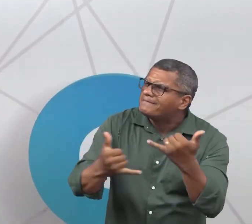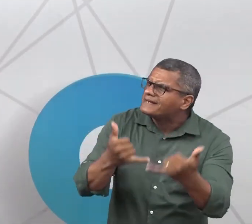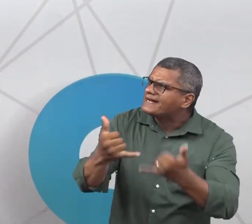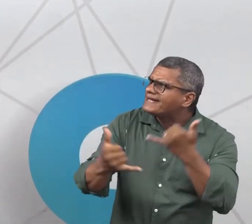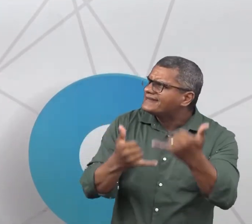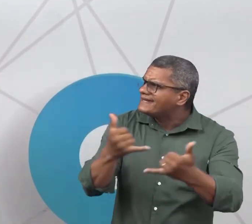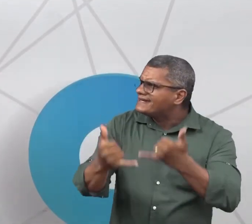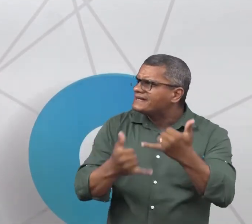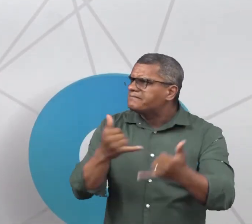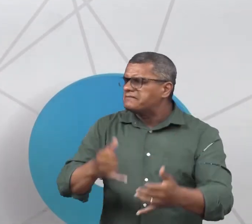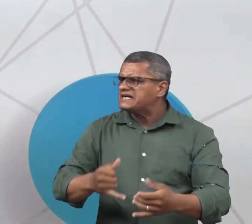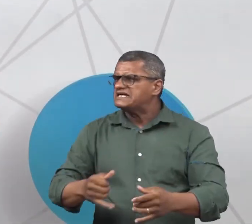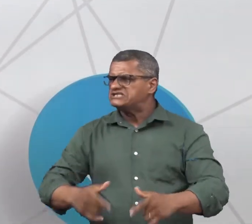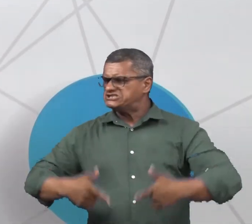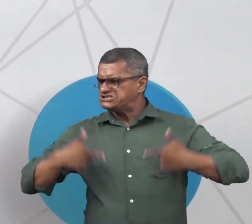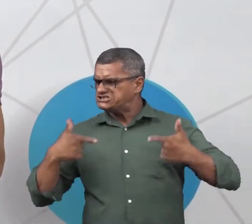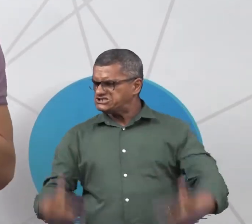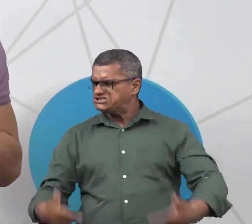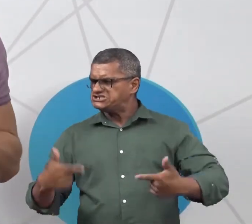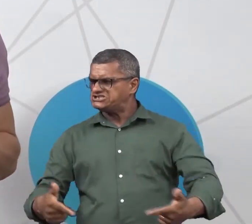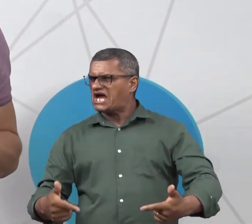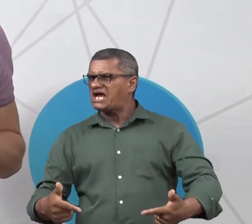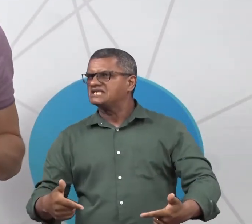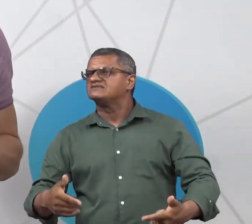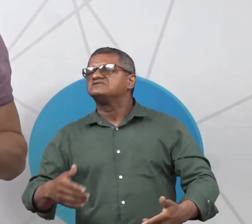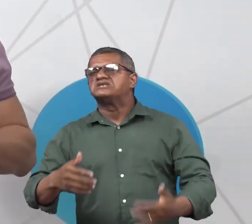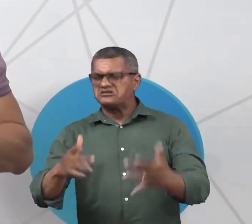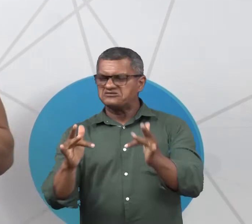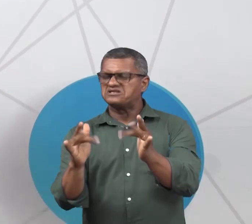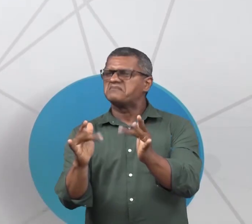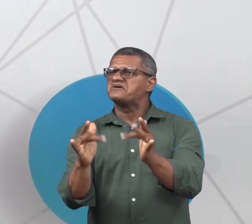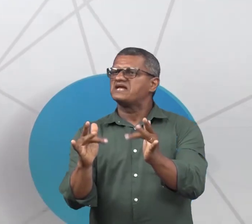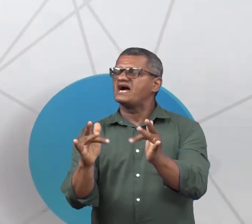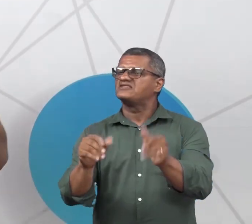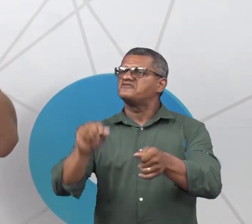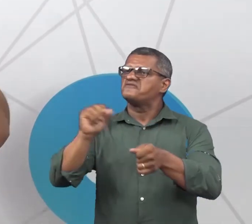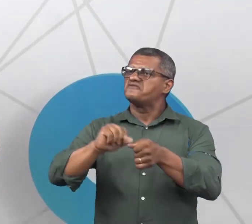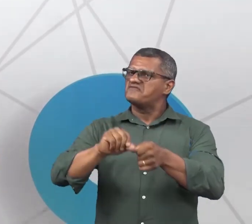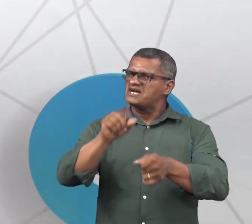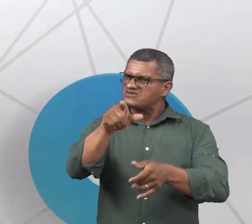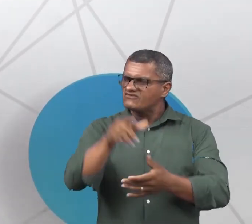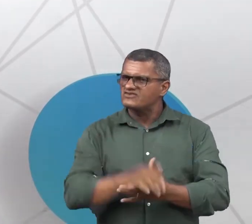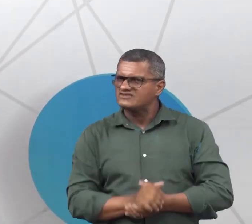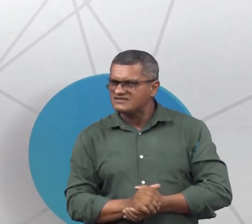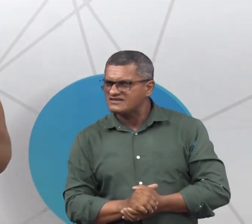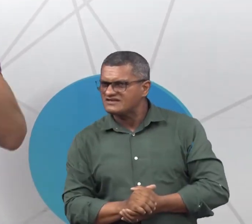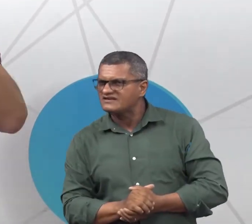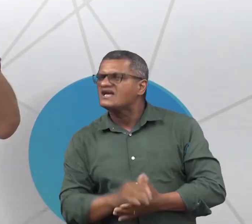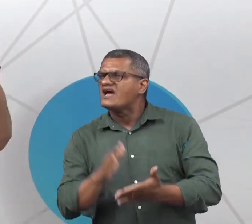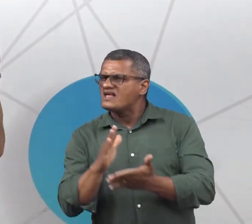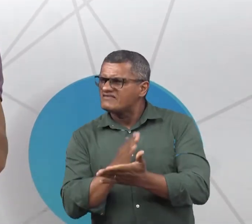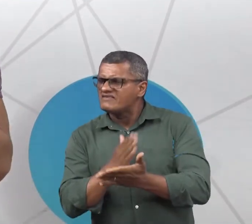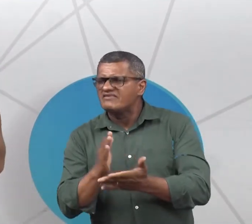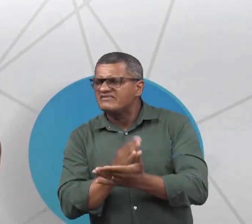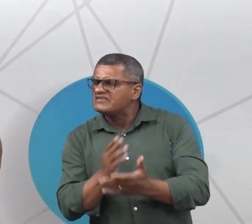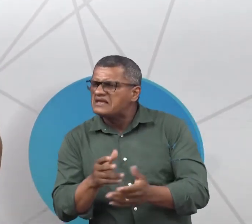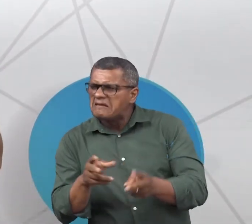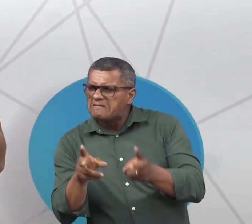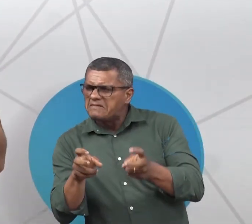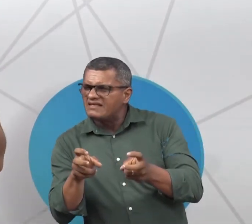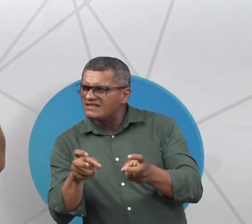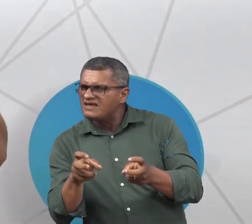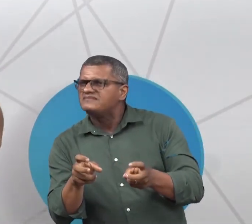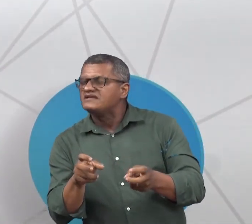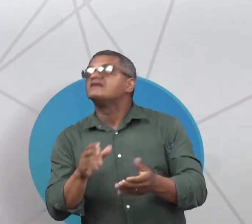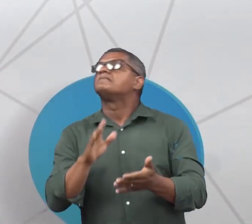mau gosto, que às vezes o teu namorado tira com você, que às vezes Você nem percebe,